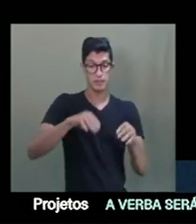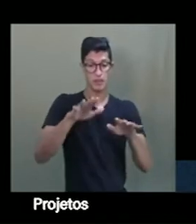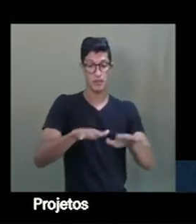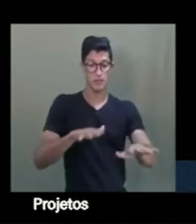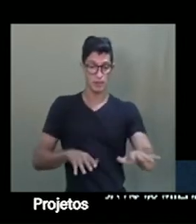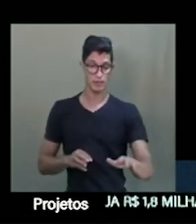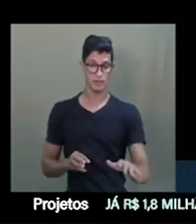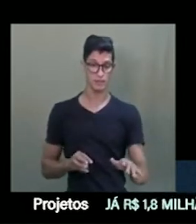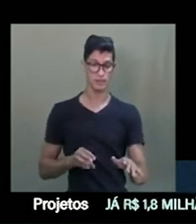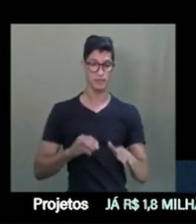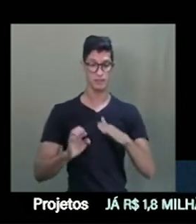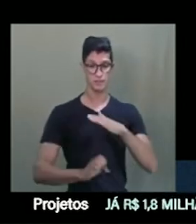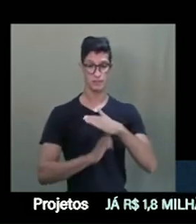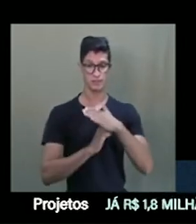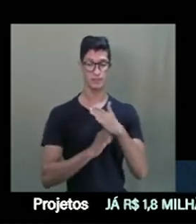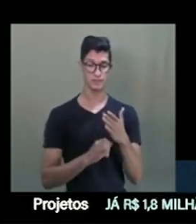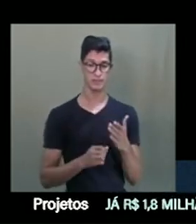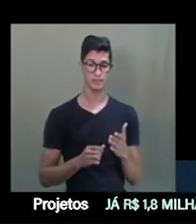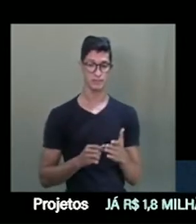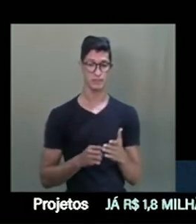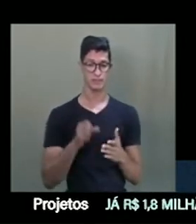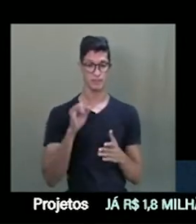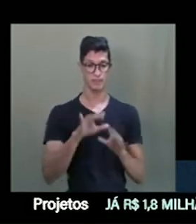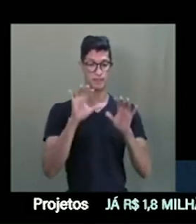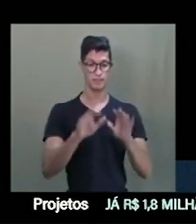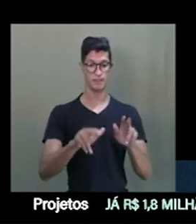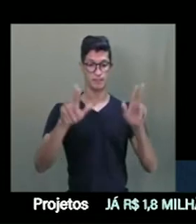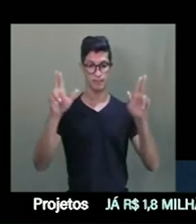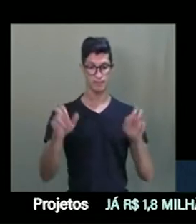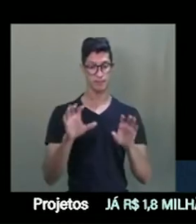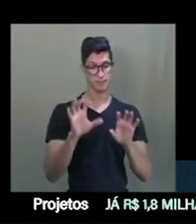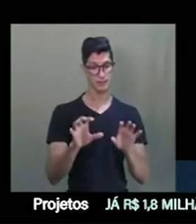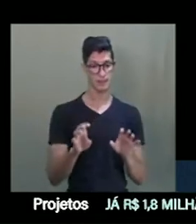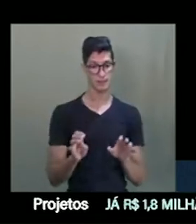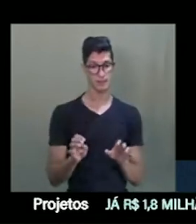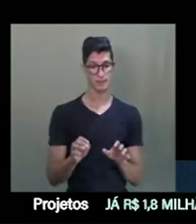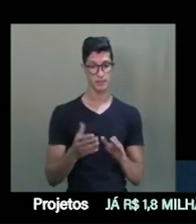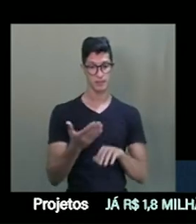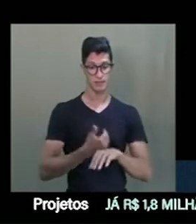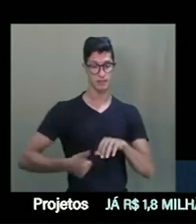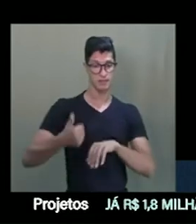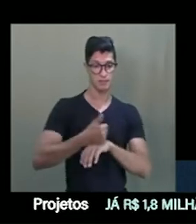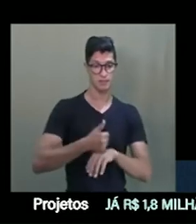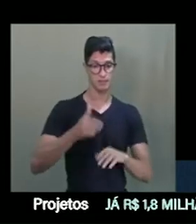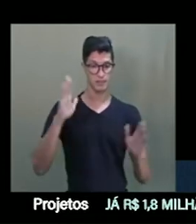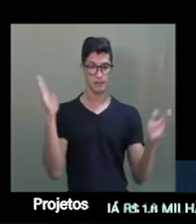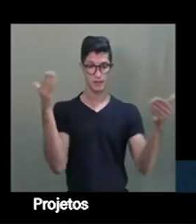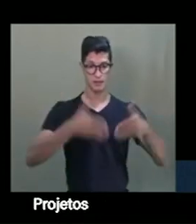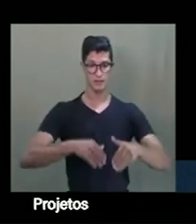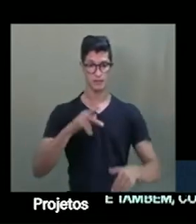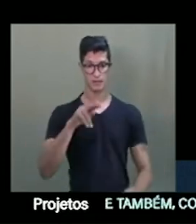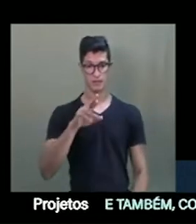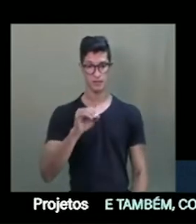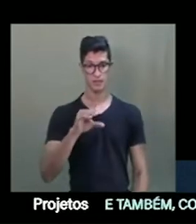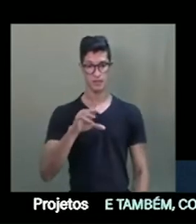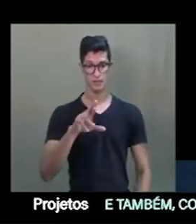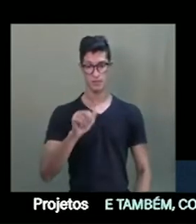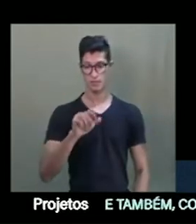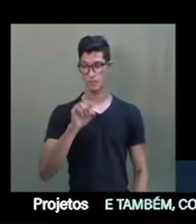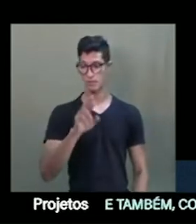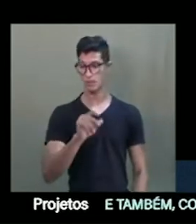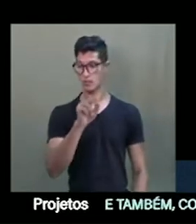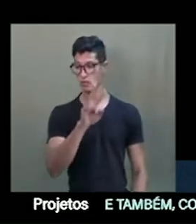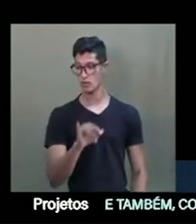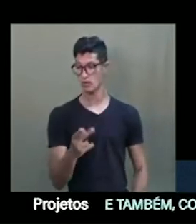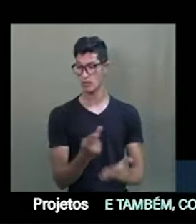movimento, desses empresários. Se isso não é motivo, aí sim, ao impeachment imediato do Procurador-Geral da República, o que será?